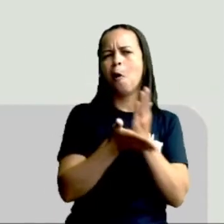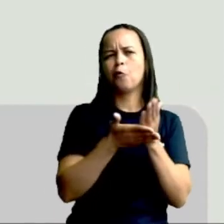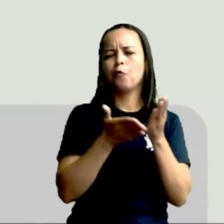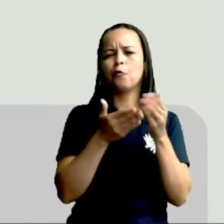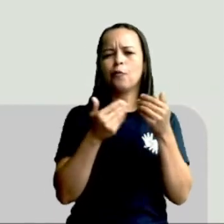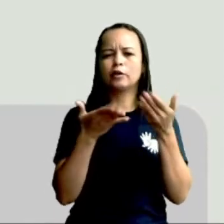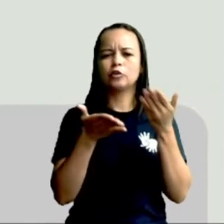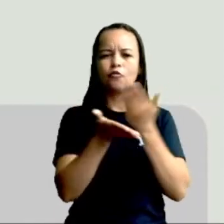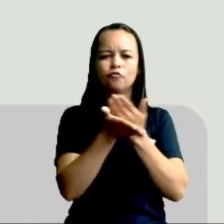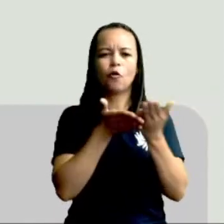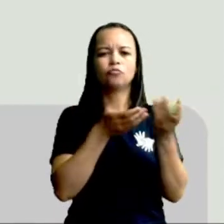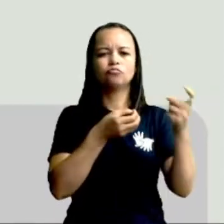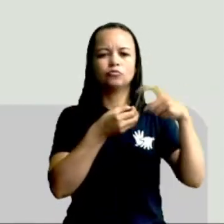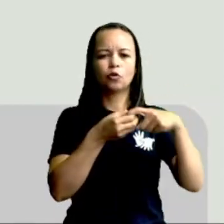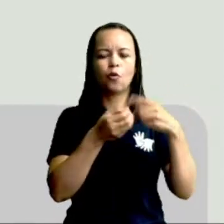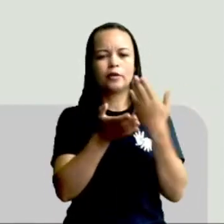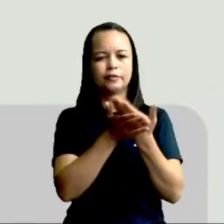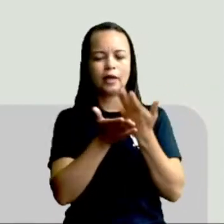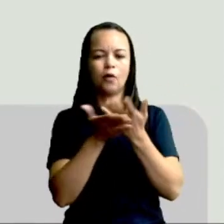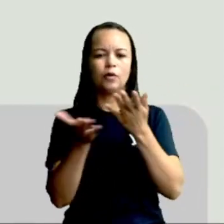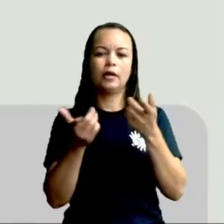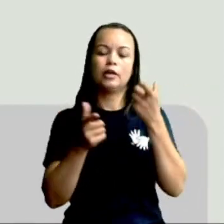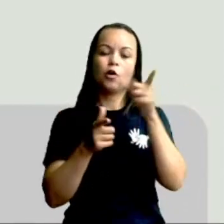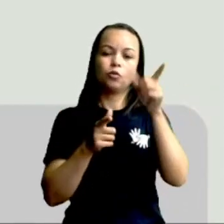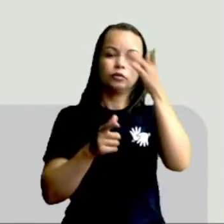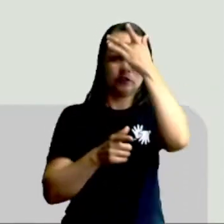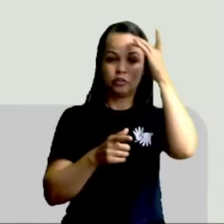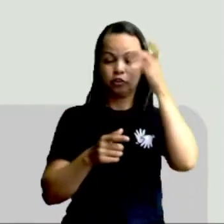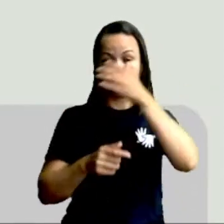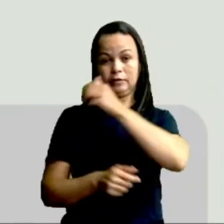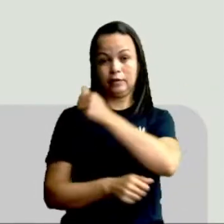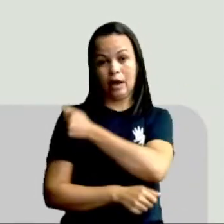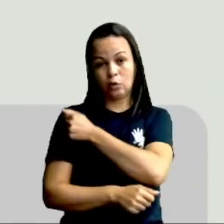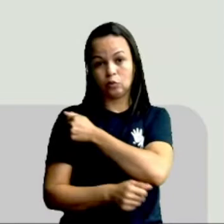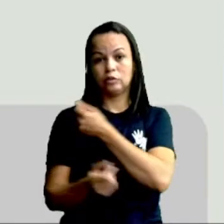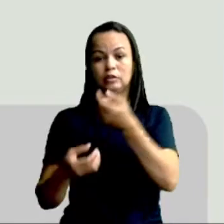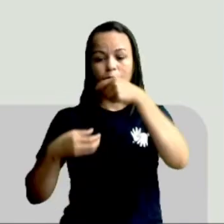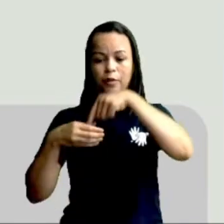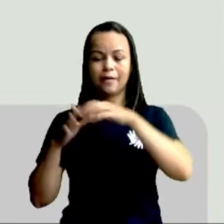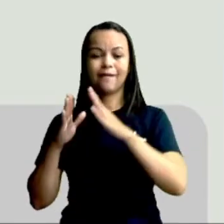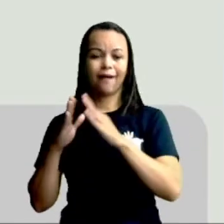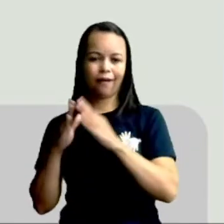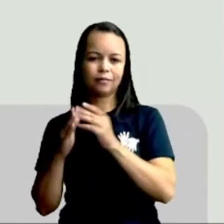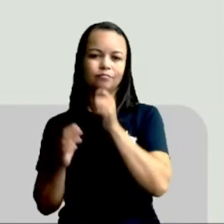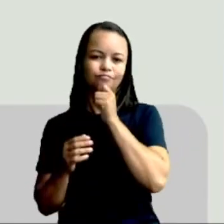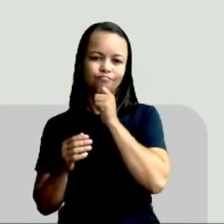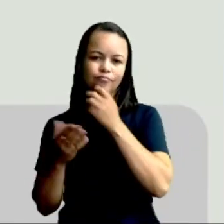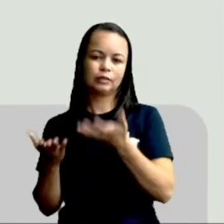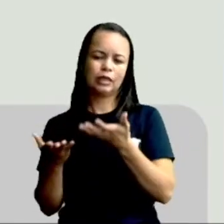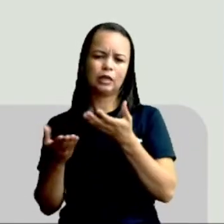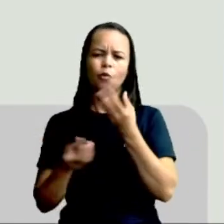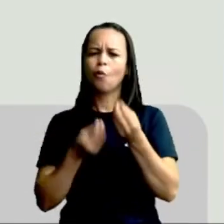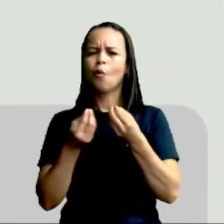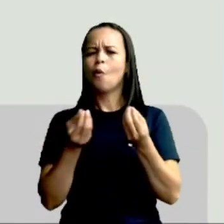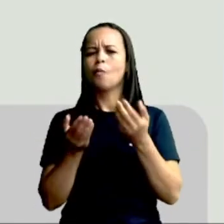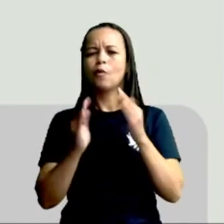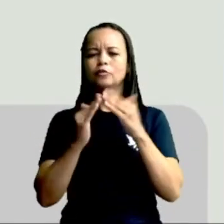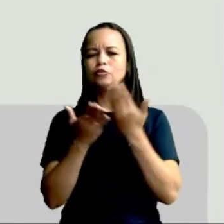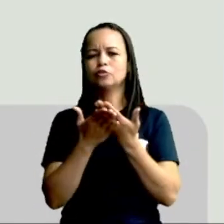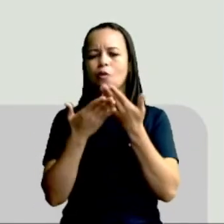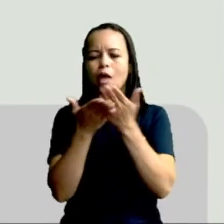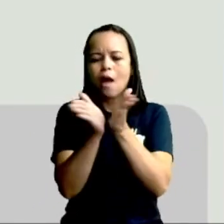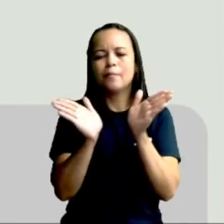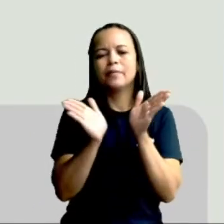mas a maioria, as crianças ainda estão em casa, em ensino remoto, né? E aí, quando a tua escola abrir, como será que vai ser? O que será